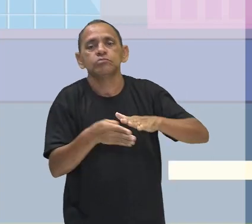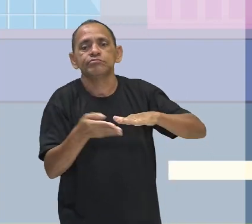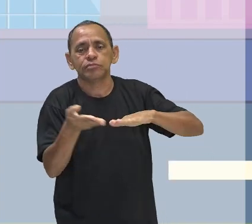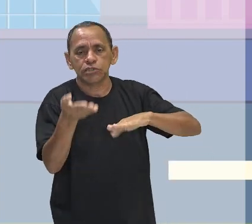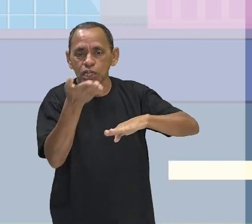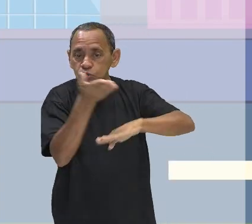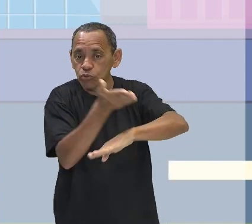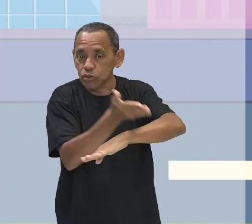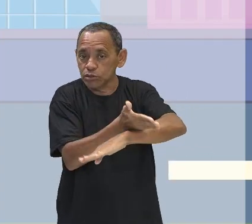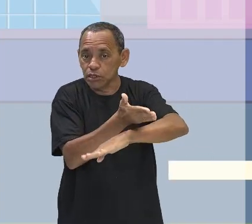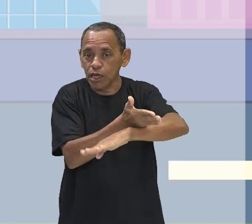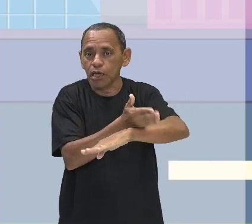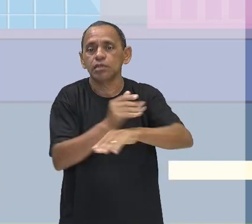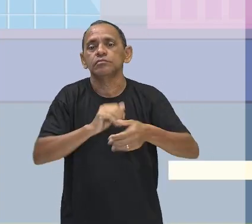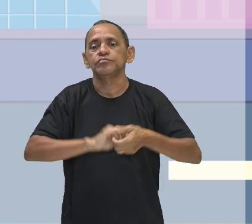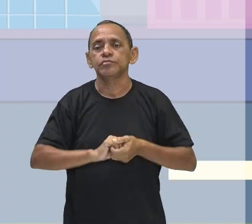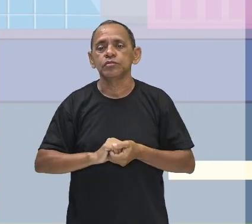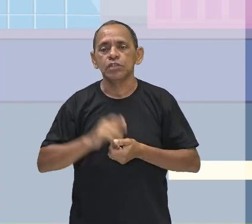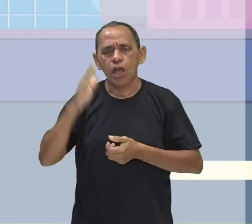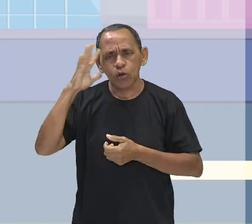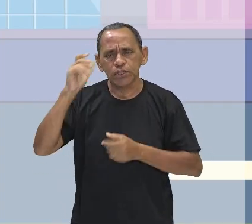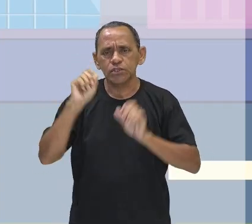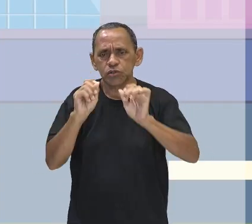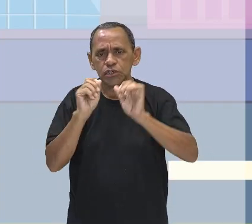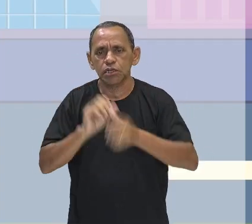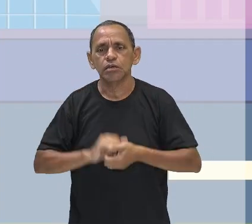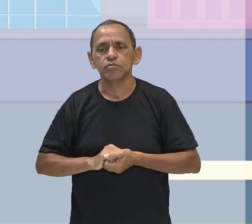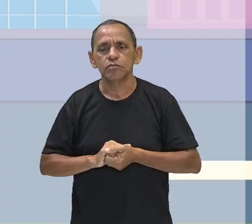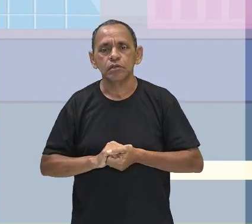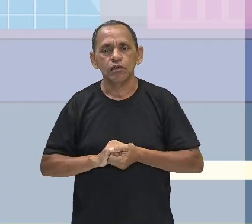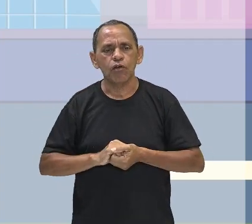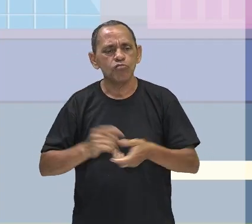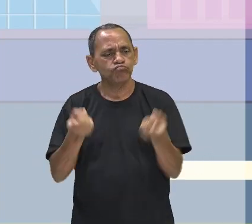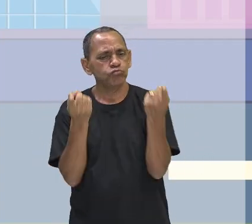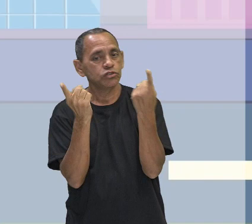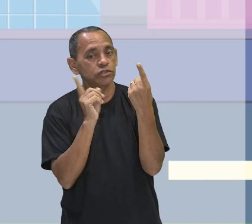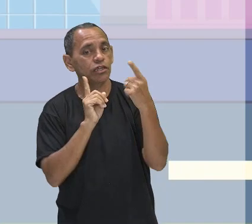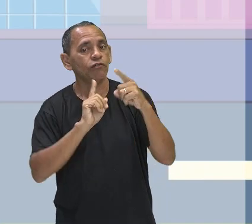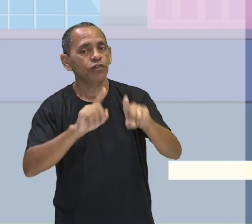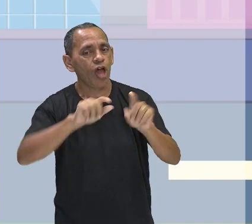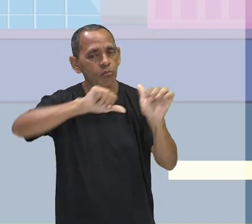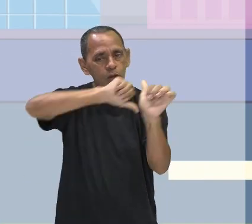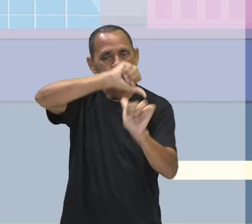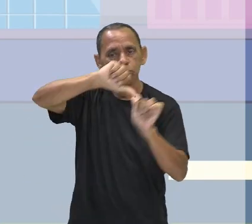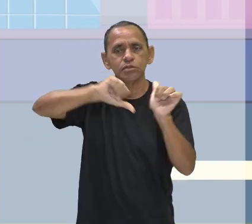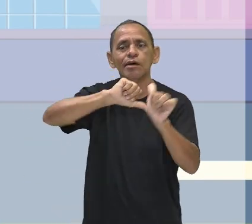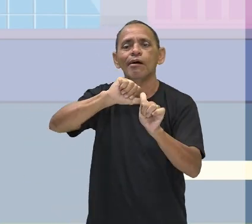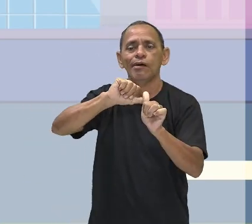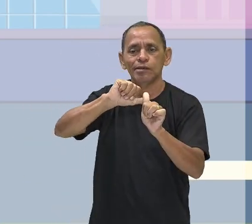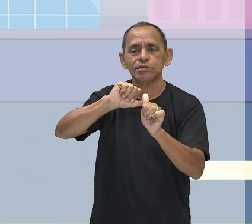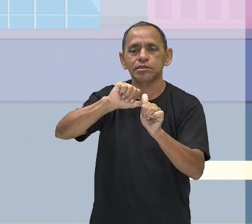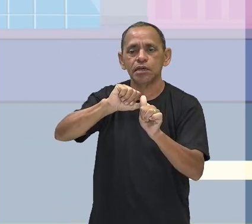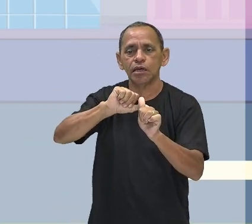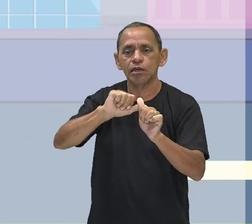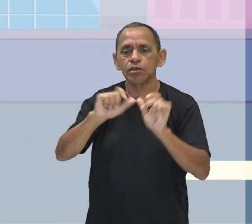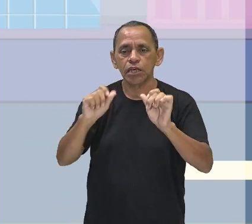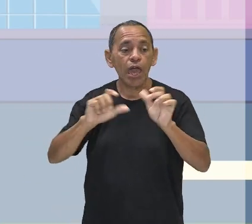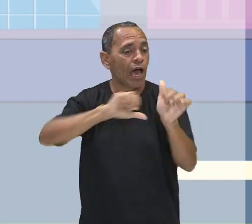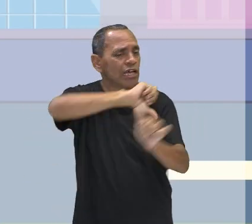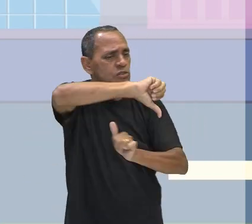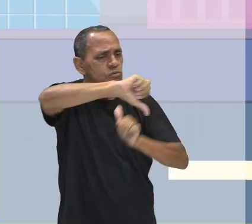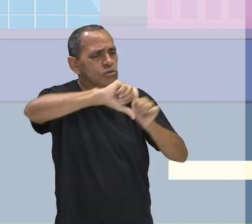acontece alguma coisa que vai provocar uma mudança drástica. São as profundas mudanças